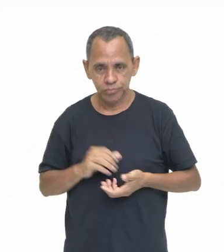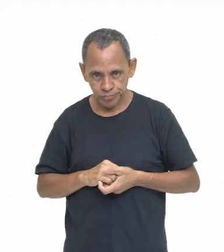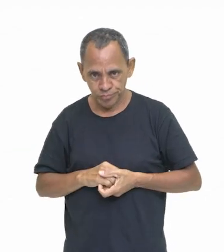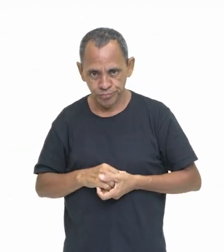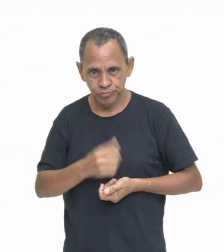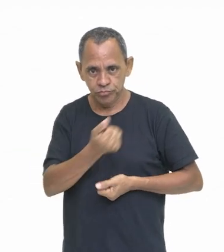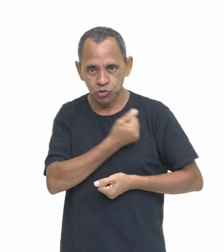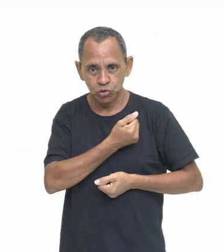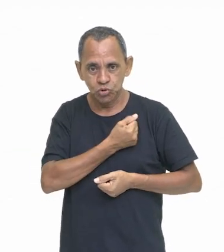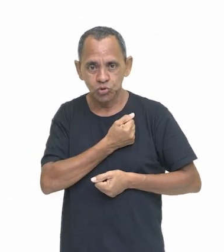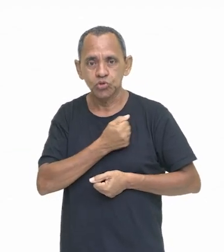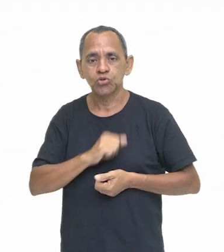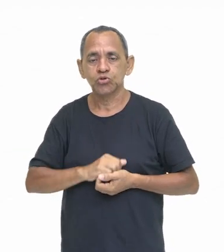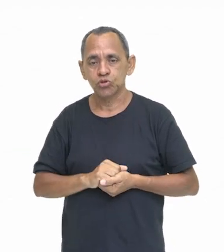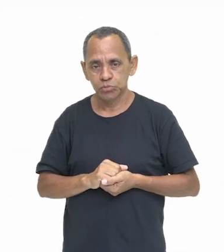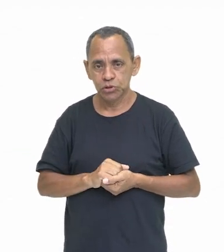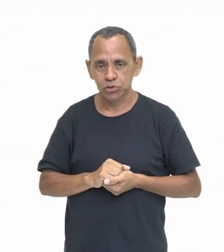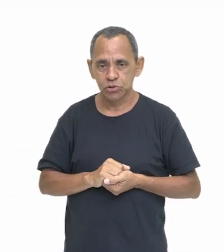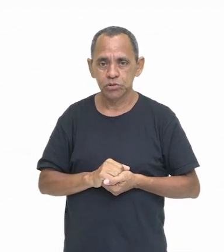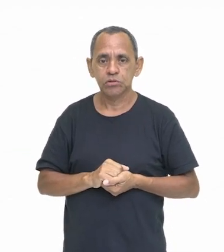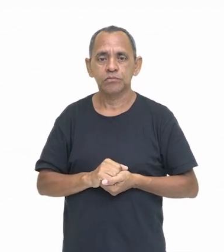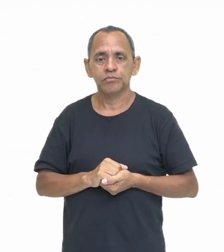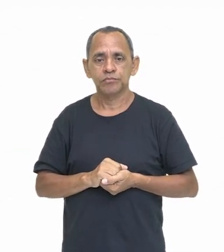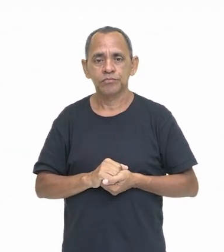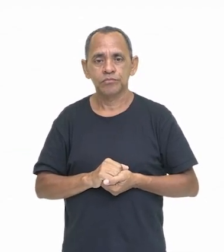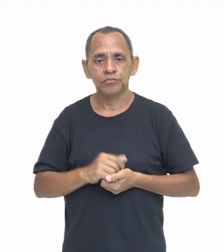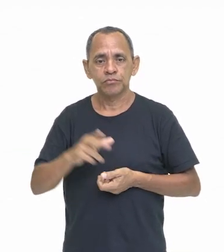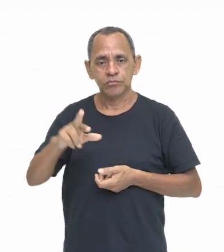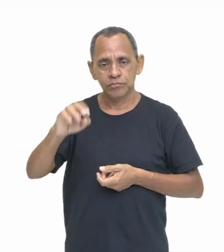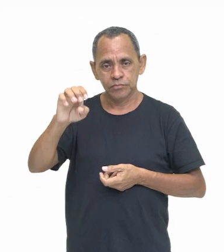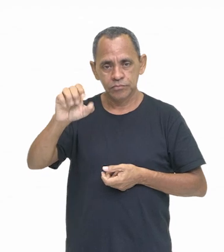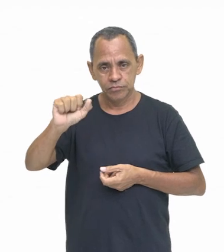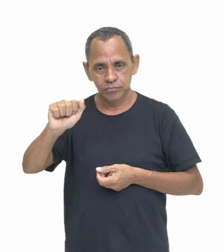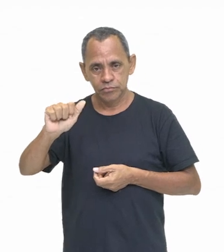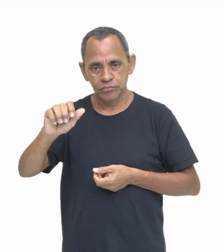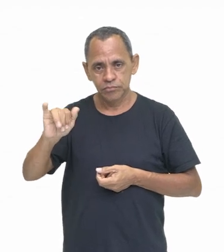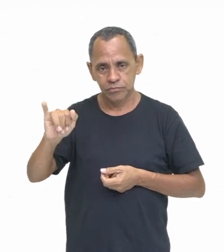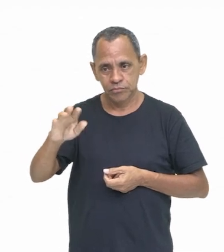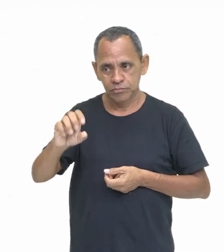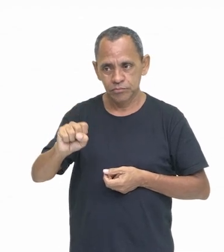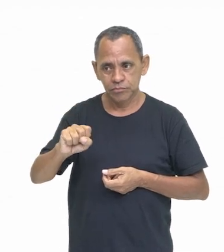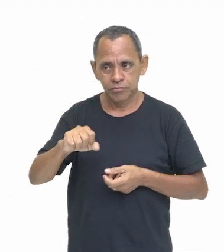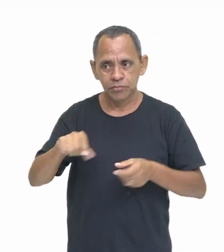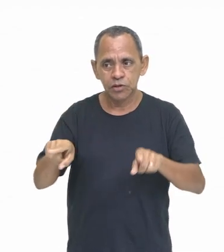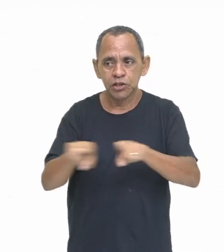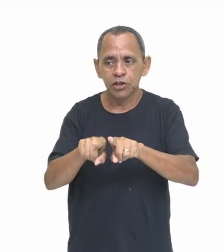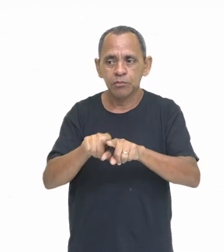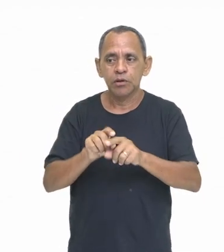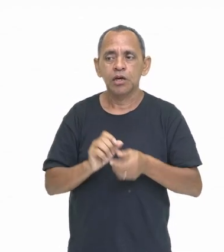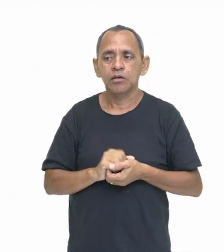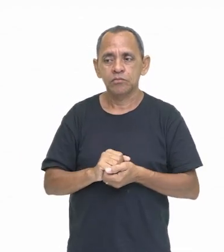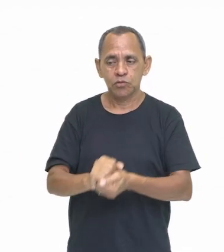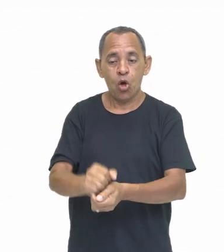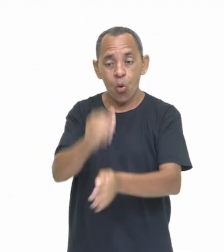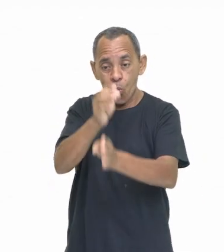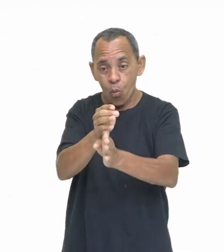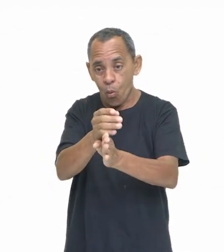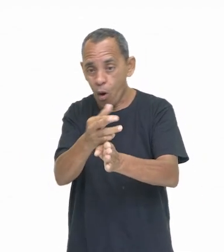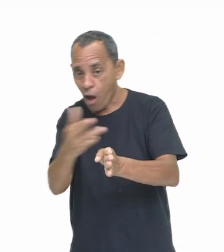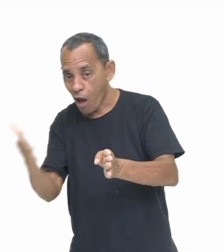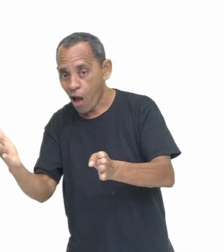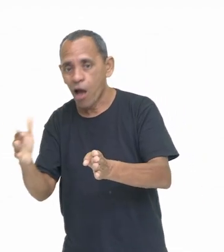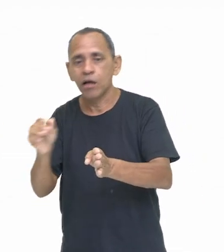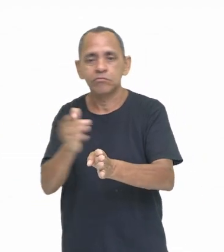tá bom? E o domínio A, como o maior subconjunto dos reais, né?